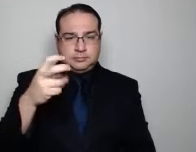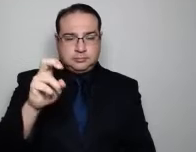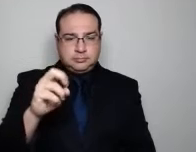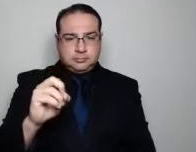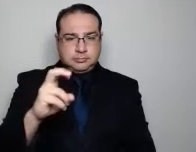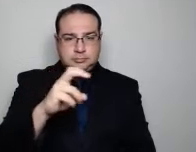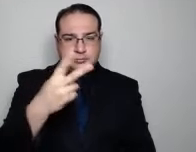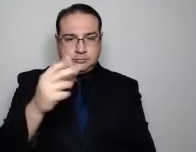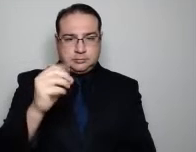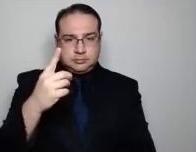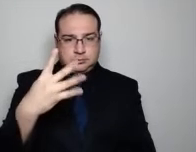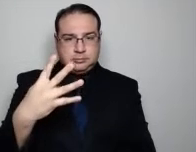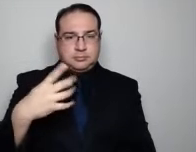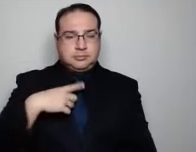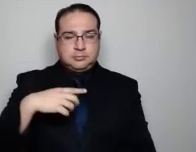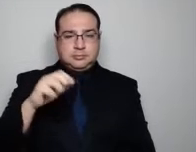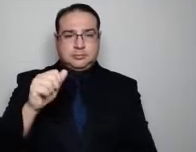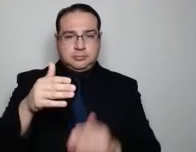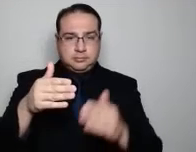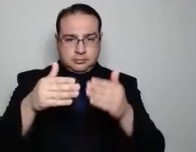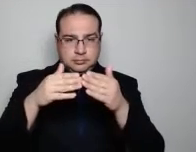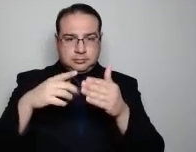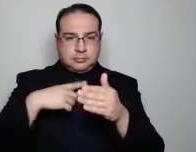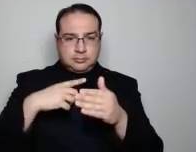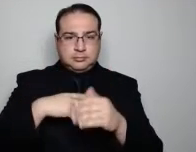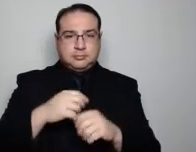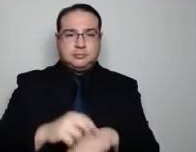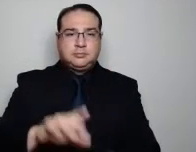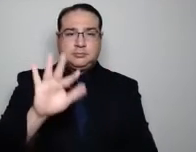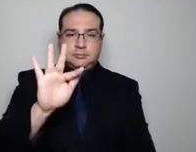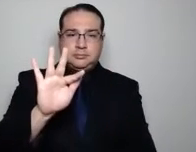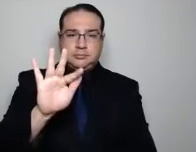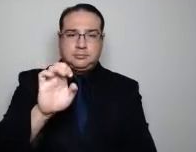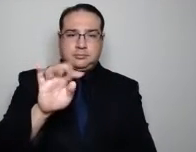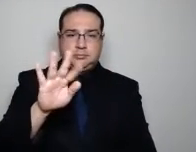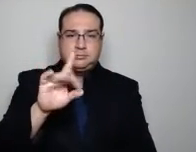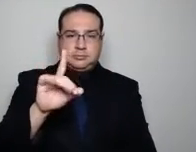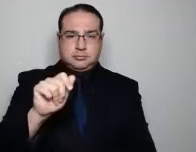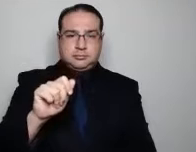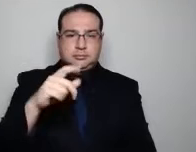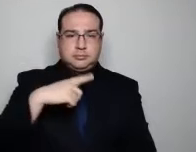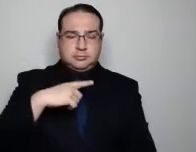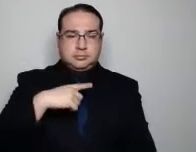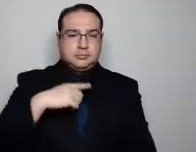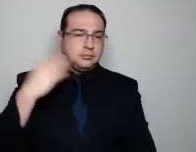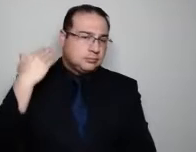01-17-947-55-2014. Apelante, Macária Bezerra Fernandes e apelado do Banco Cruzeiro do Sul, S.A.